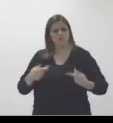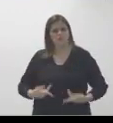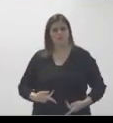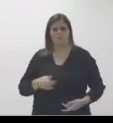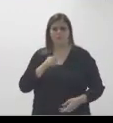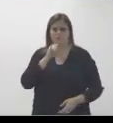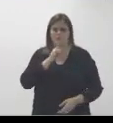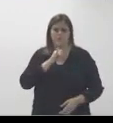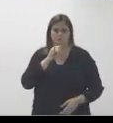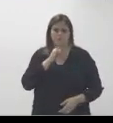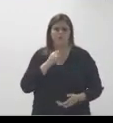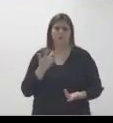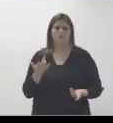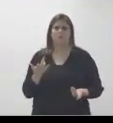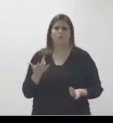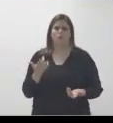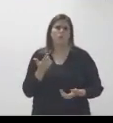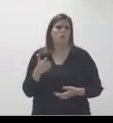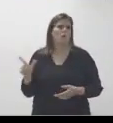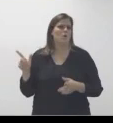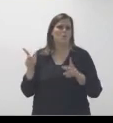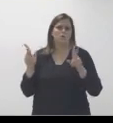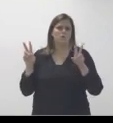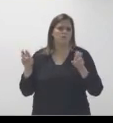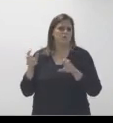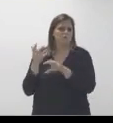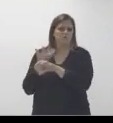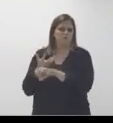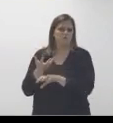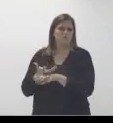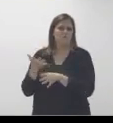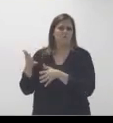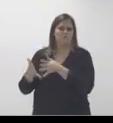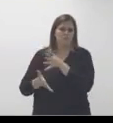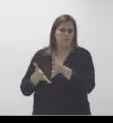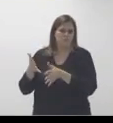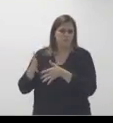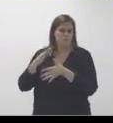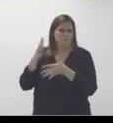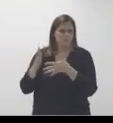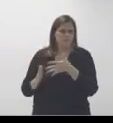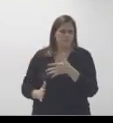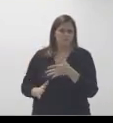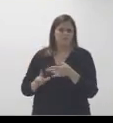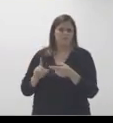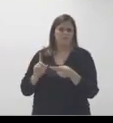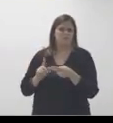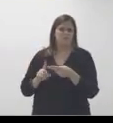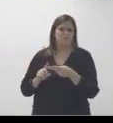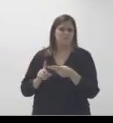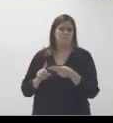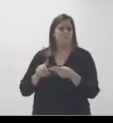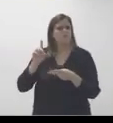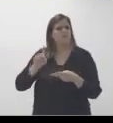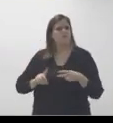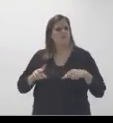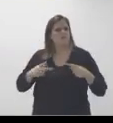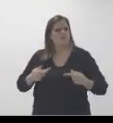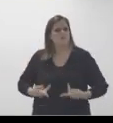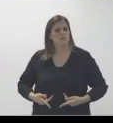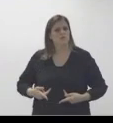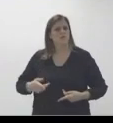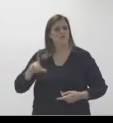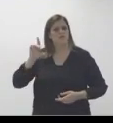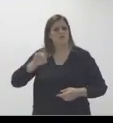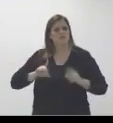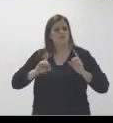na nossa transmissão a questão do debate do da questão de raça e toda a lei nacional que